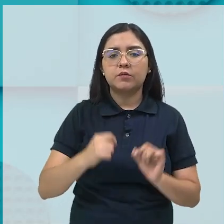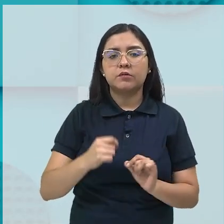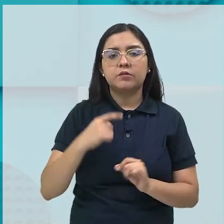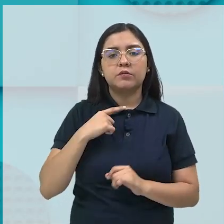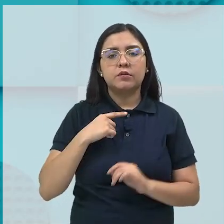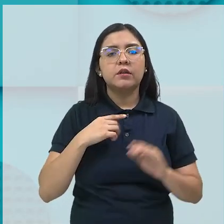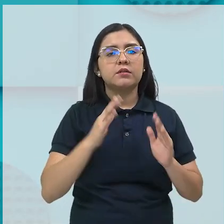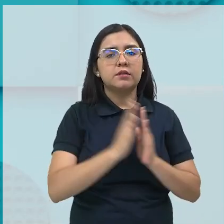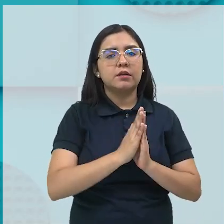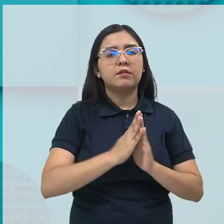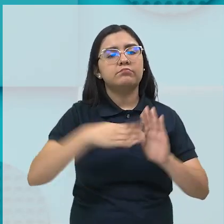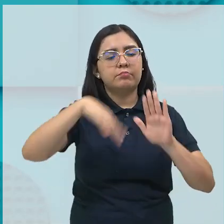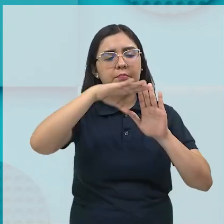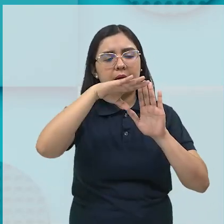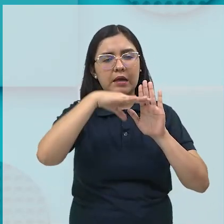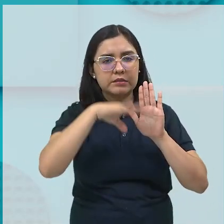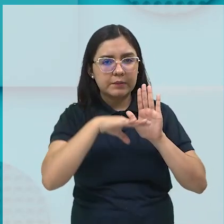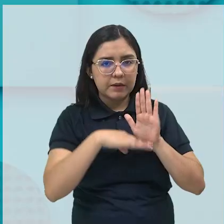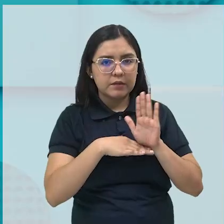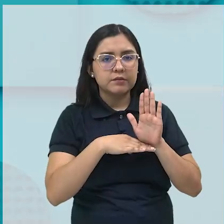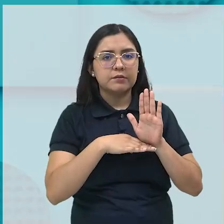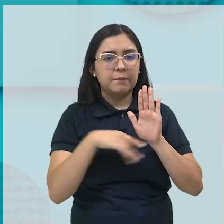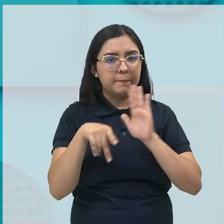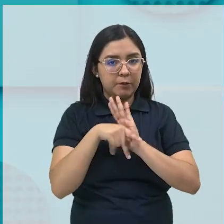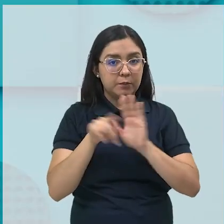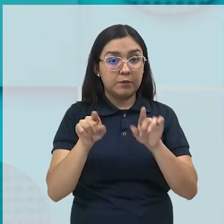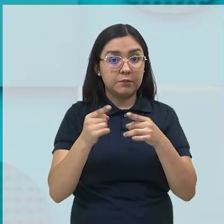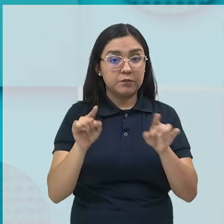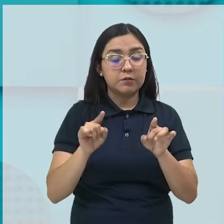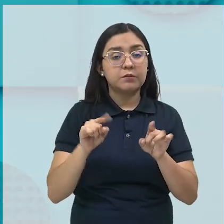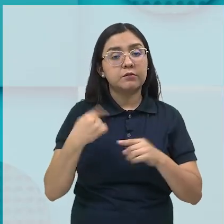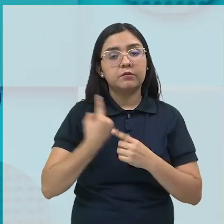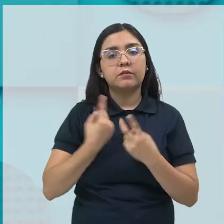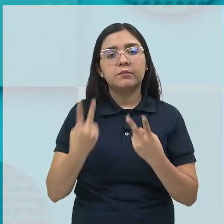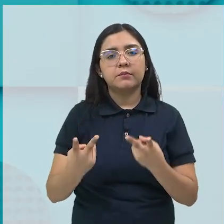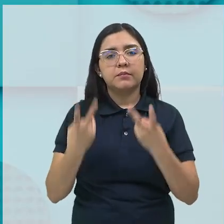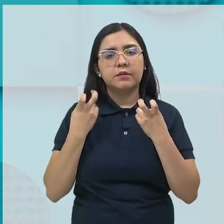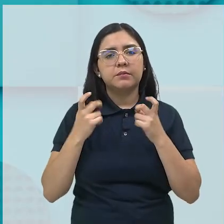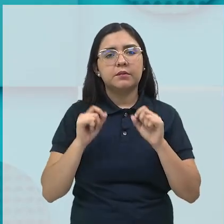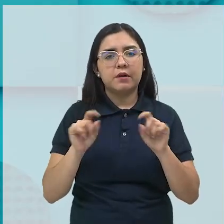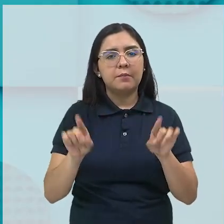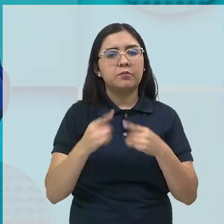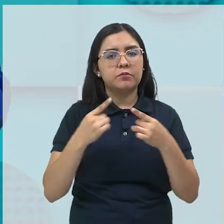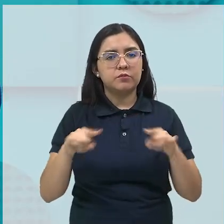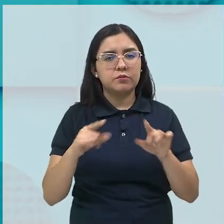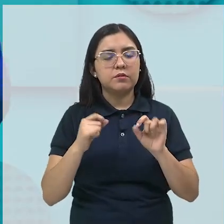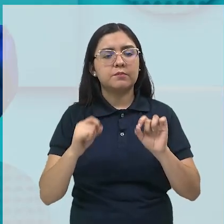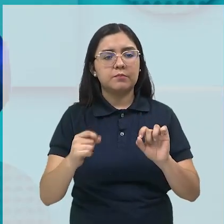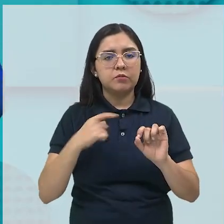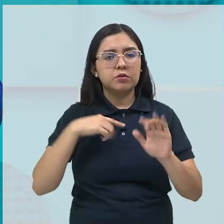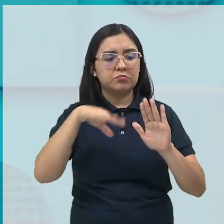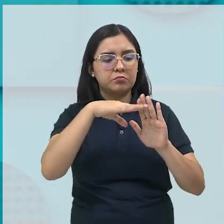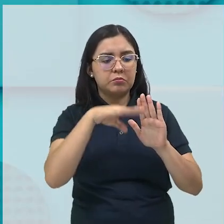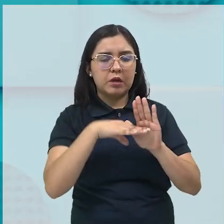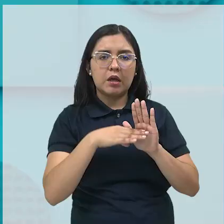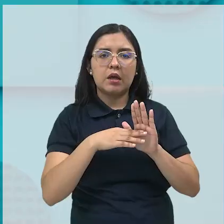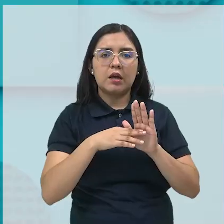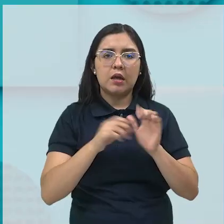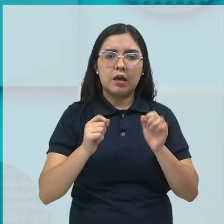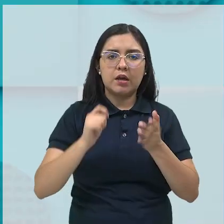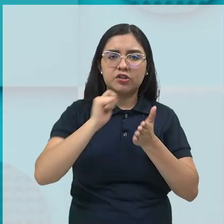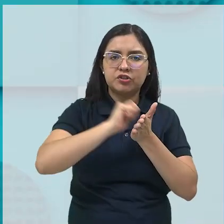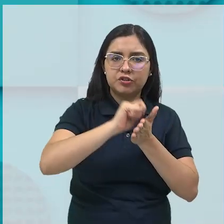esse passo a passo. E desse jeito, a gente vai perceber que a música vai sair, a escrita, a